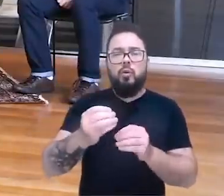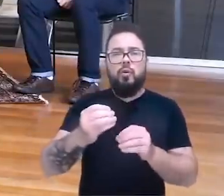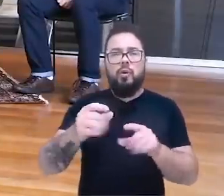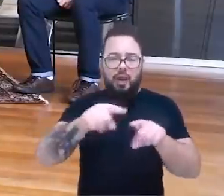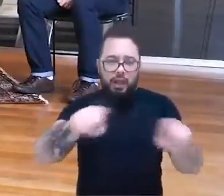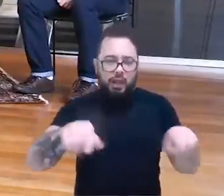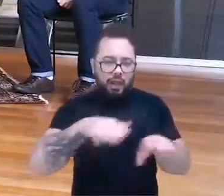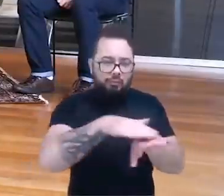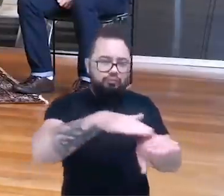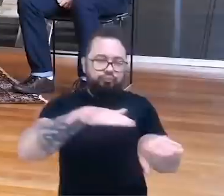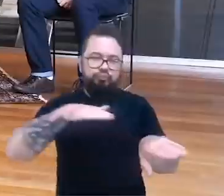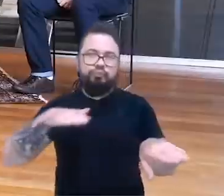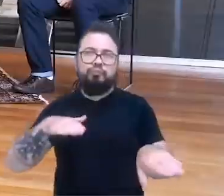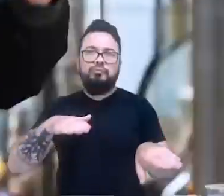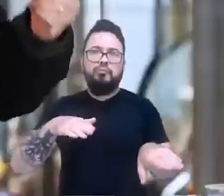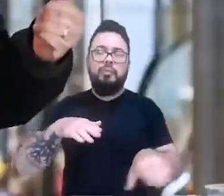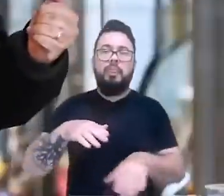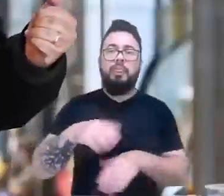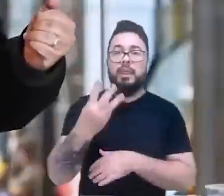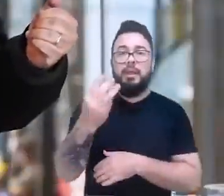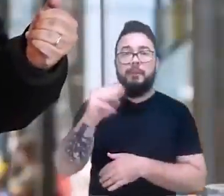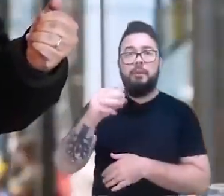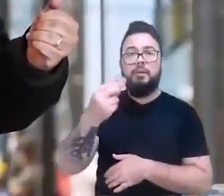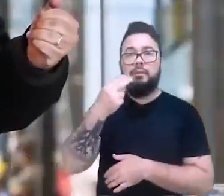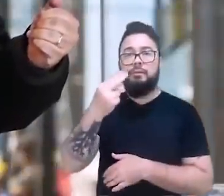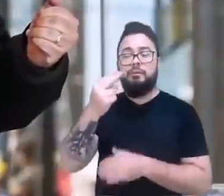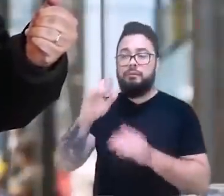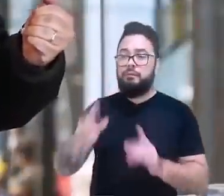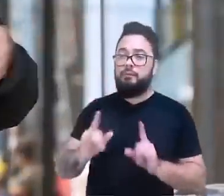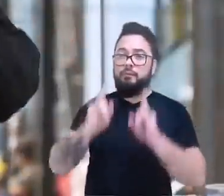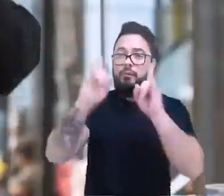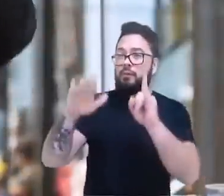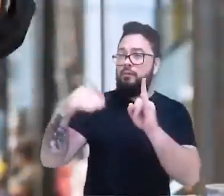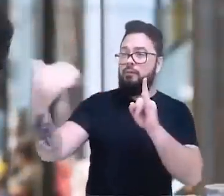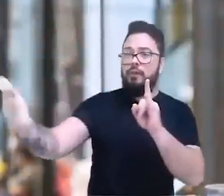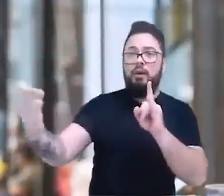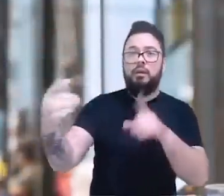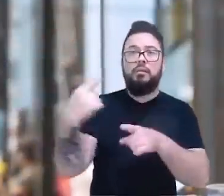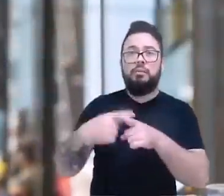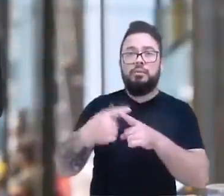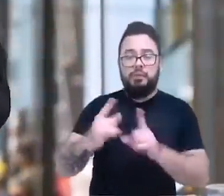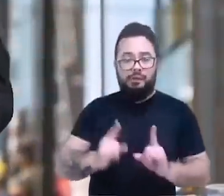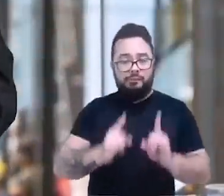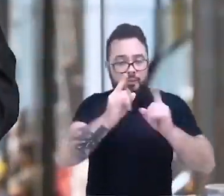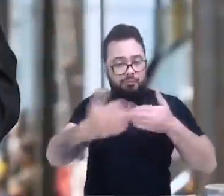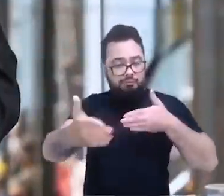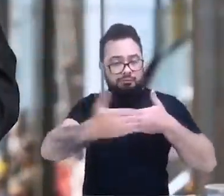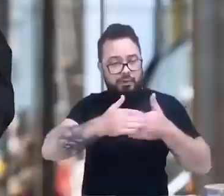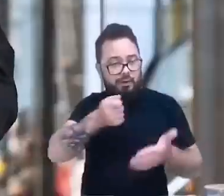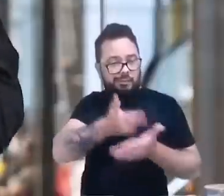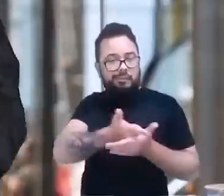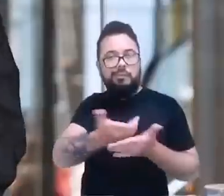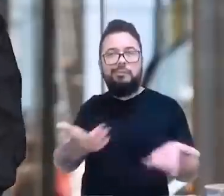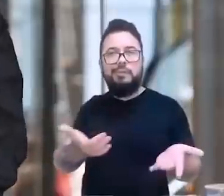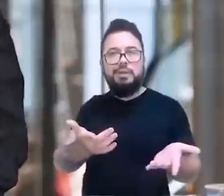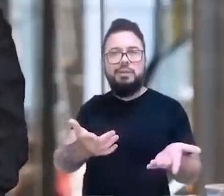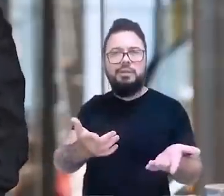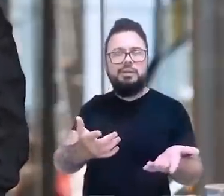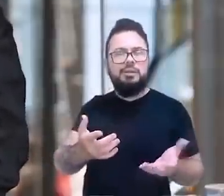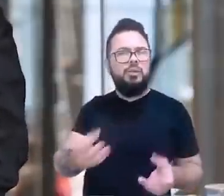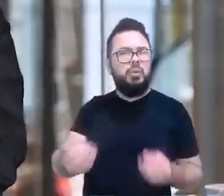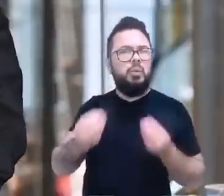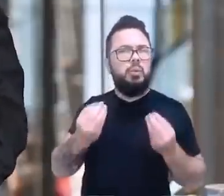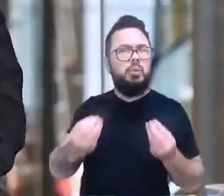três minutos para fumar um cigarro fora do seu próprio Condomínio tá ligado onde você paga para ser trancado lá dentro que